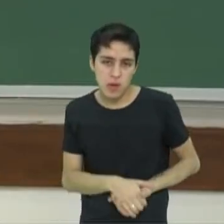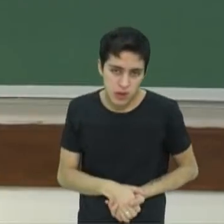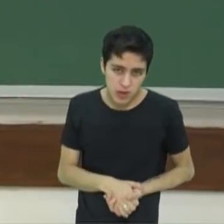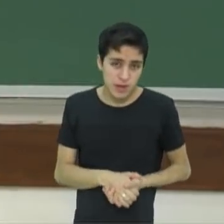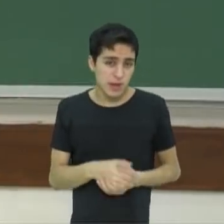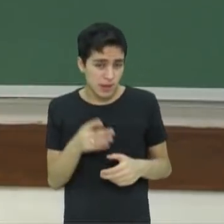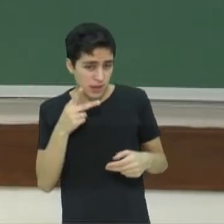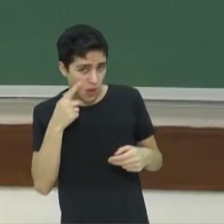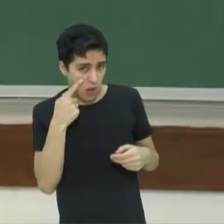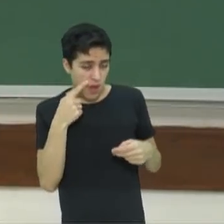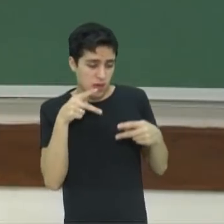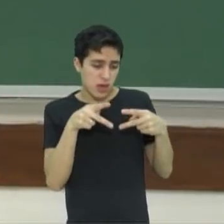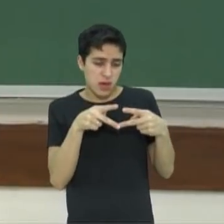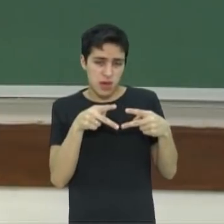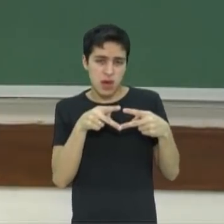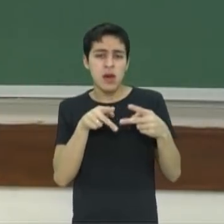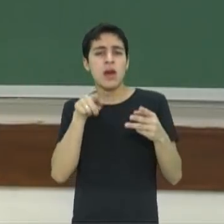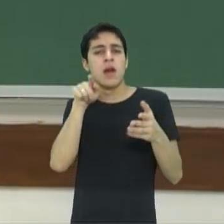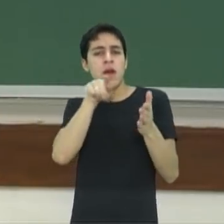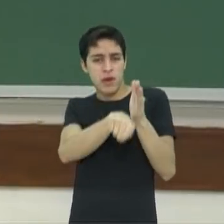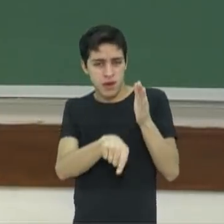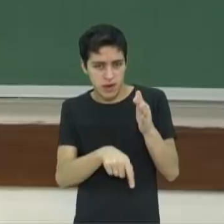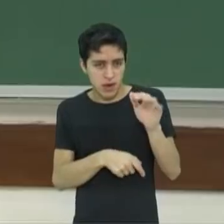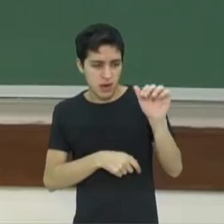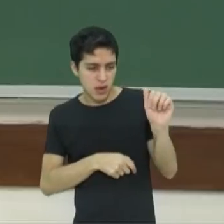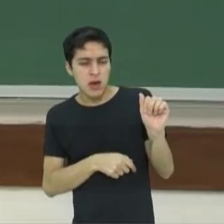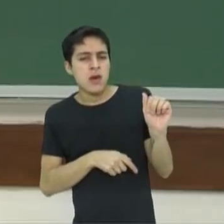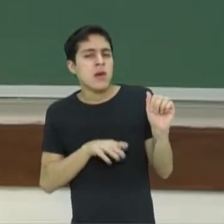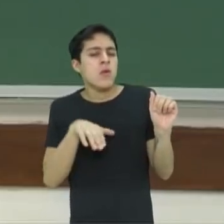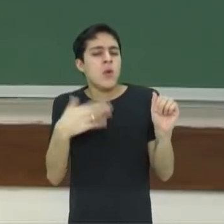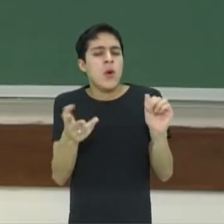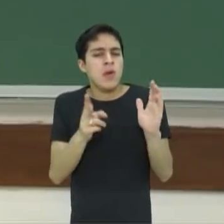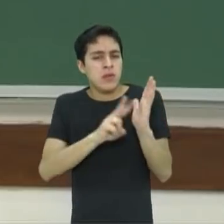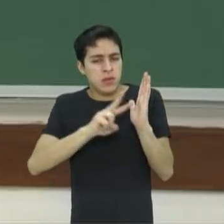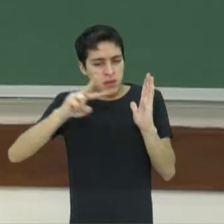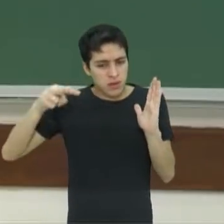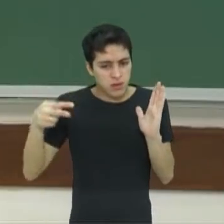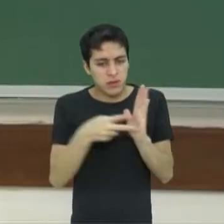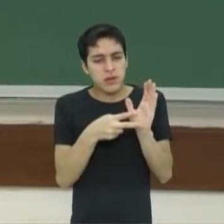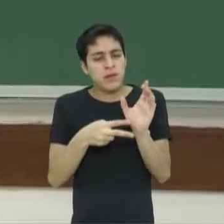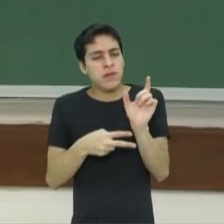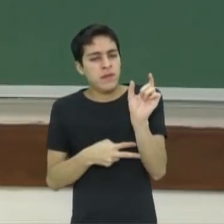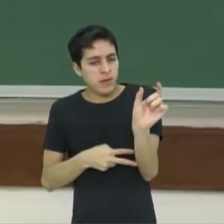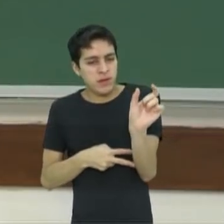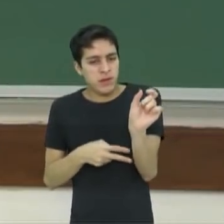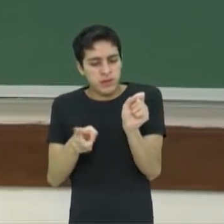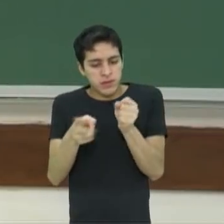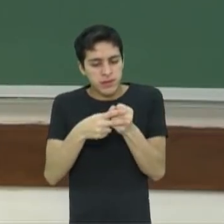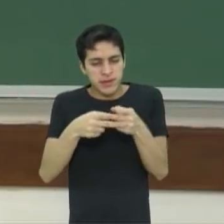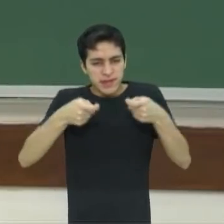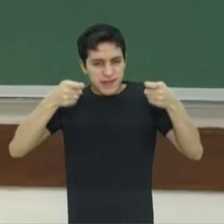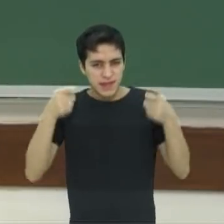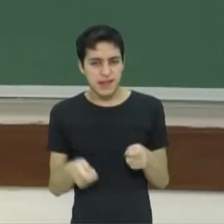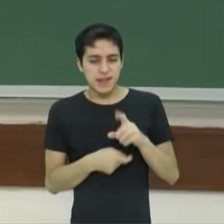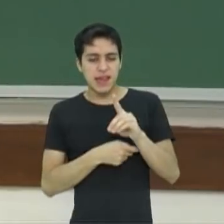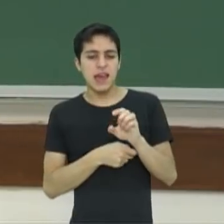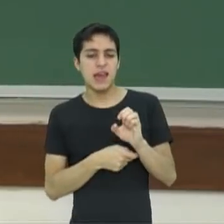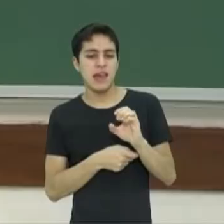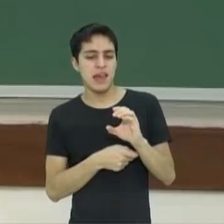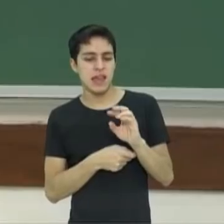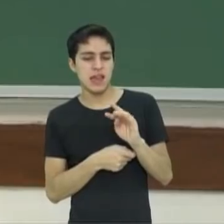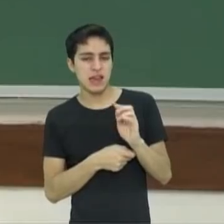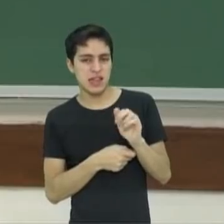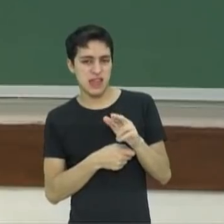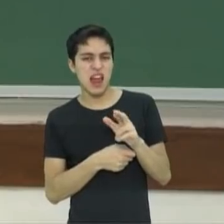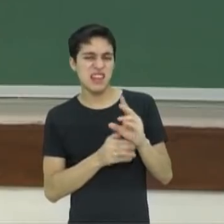duas perguntas. A letra A quer saber o significado, qual é a ideia do verbo decretar nesse contexto que a mãe está